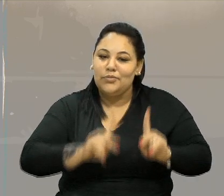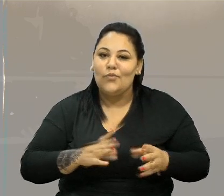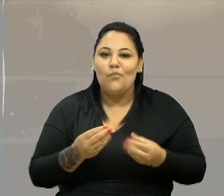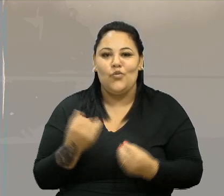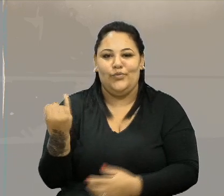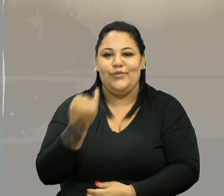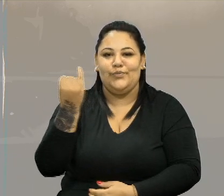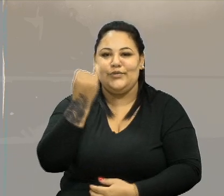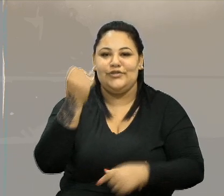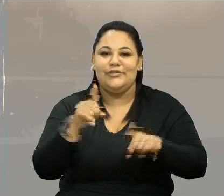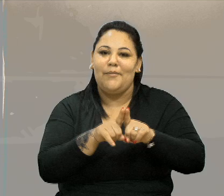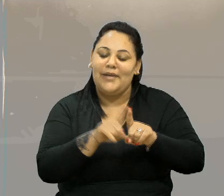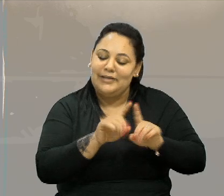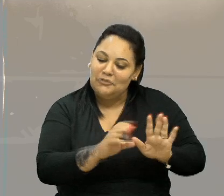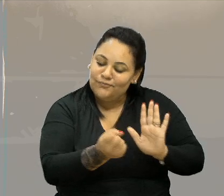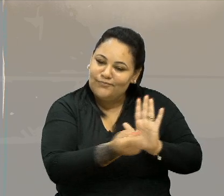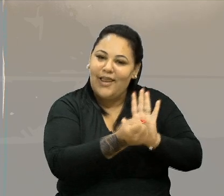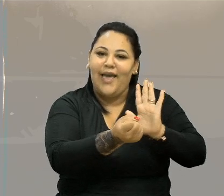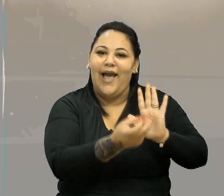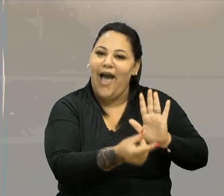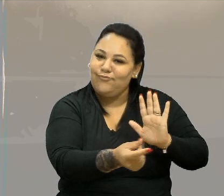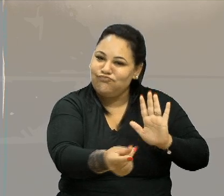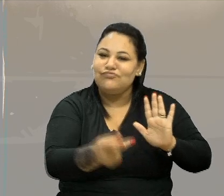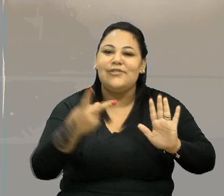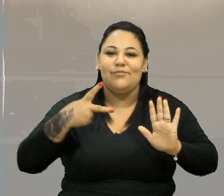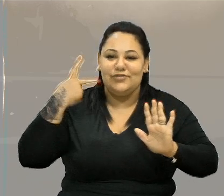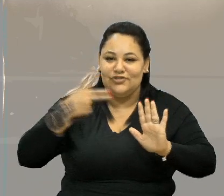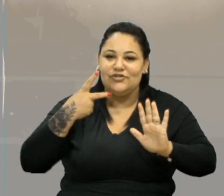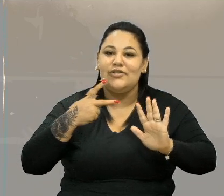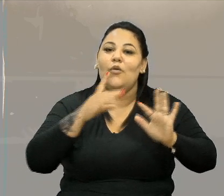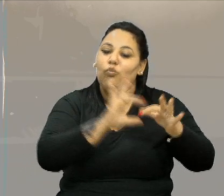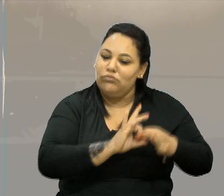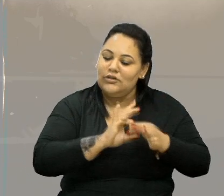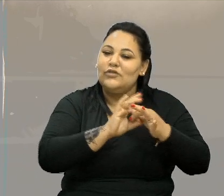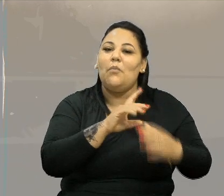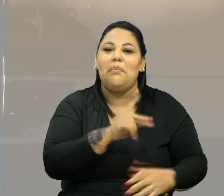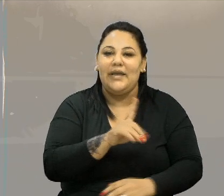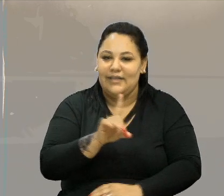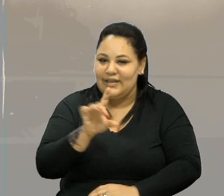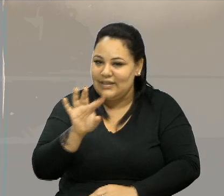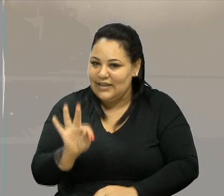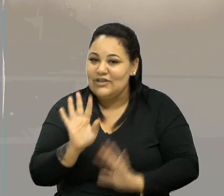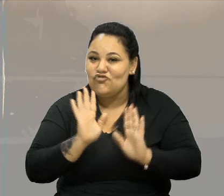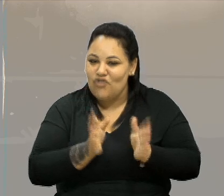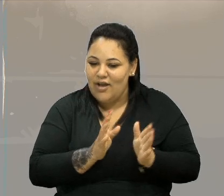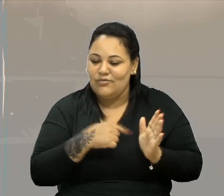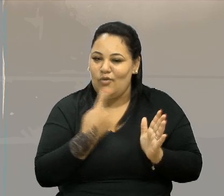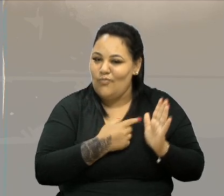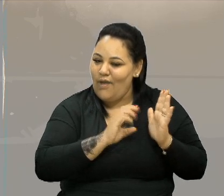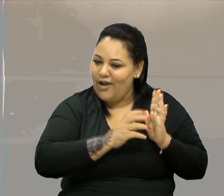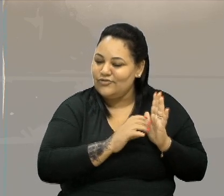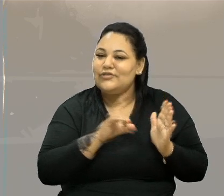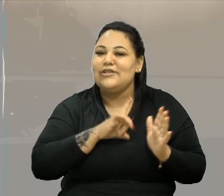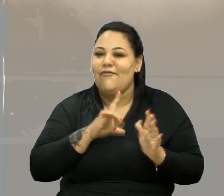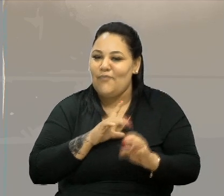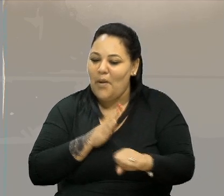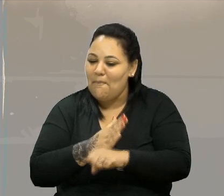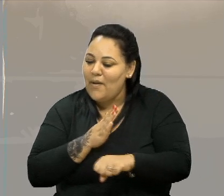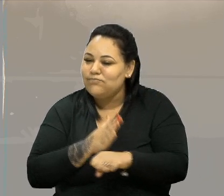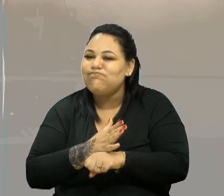importante que deixou um legado na política, foi filiado ao PDT, o nosso partido, e teve uma grande